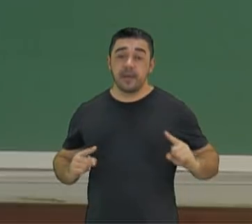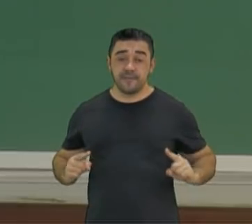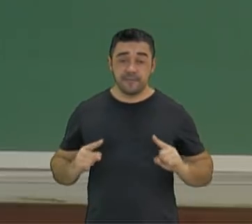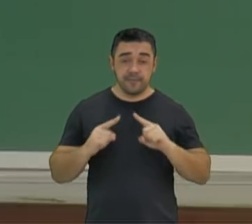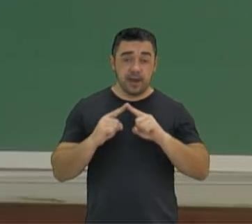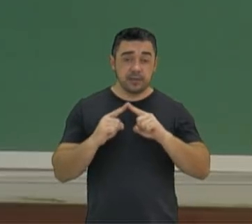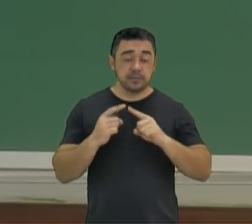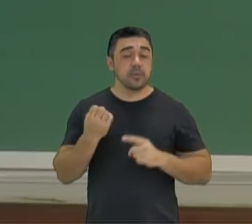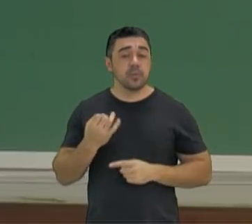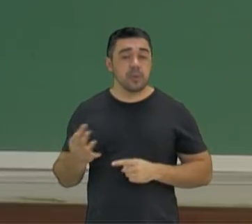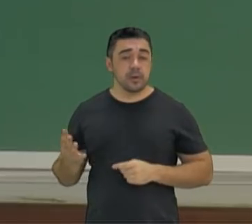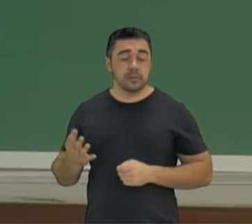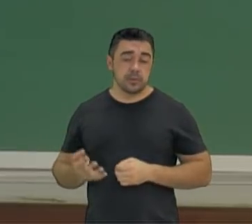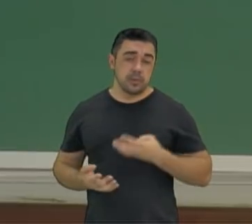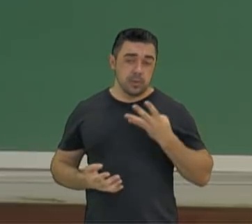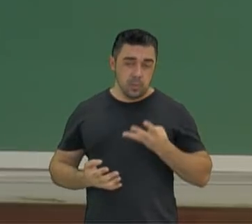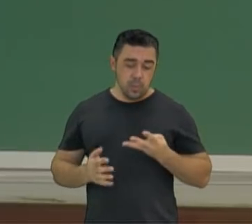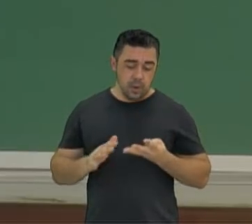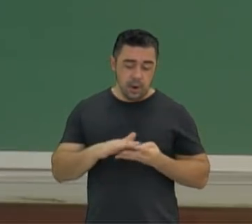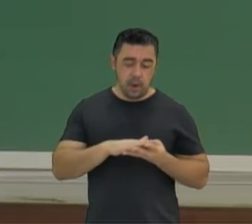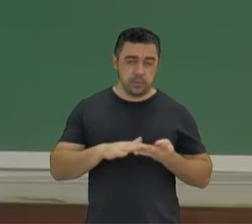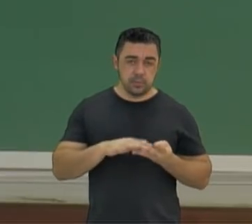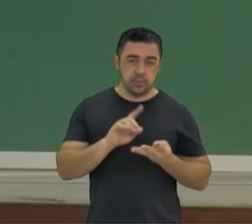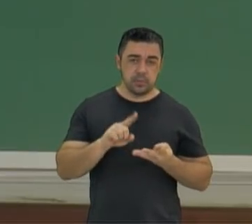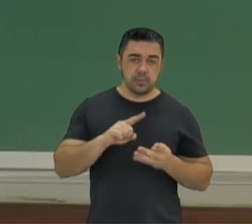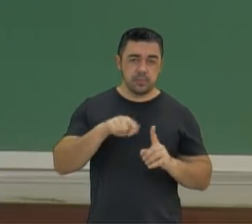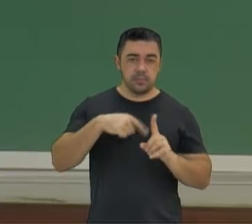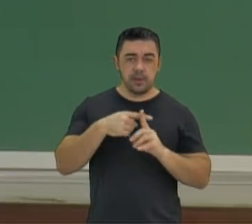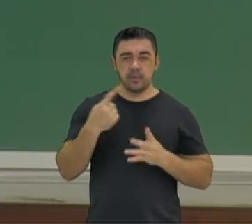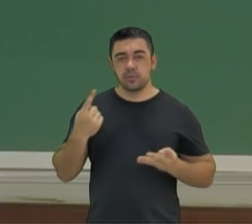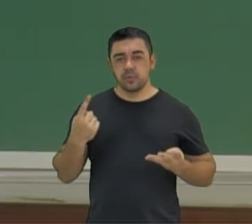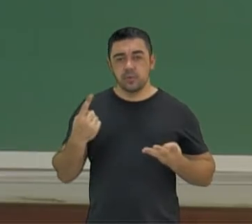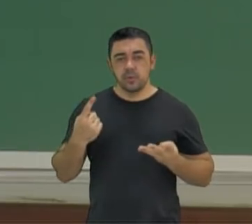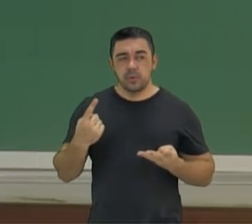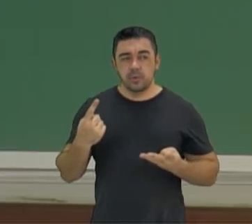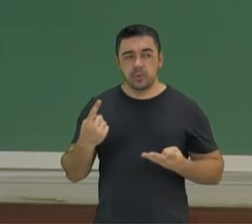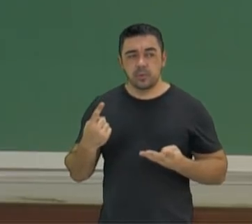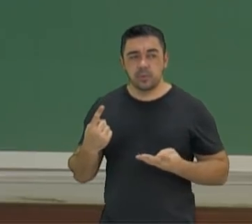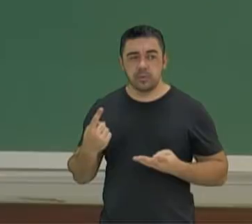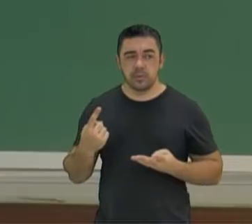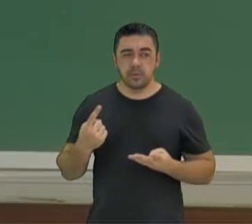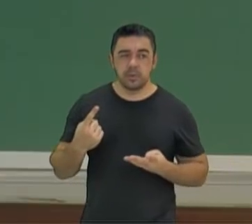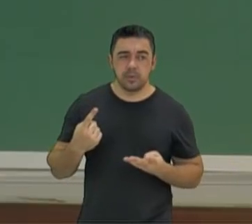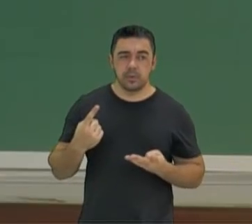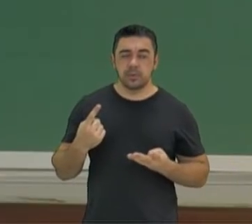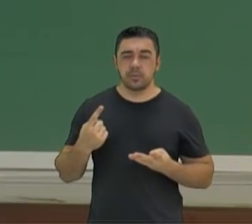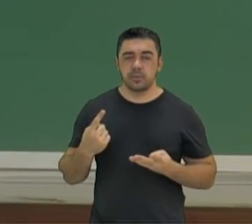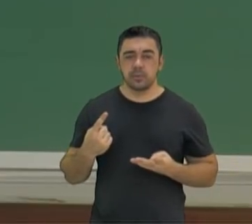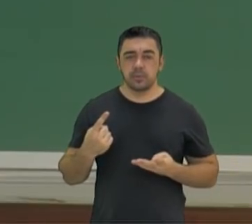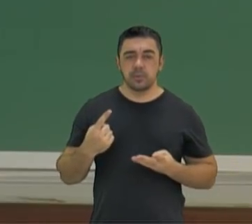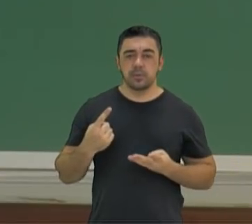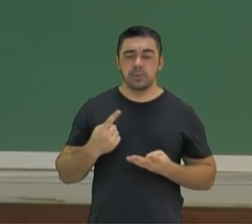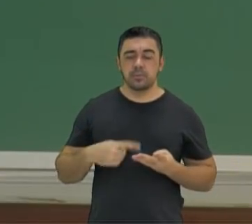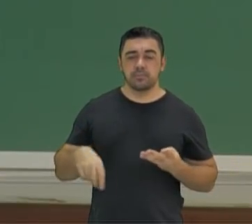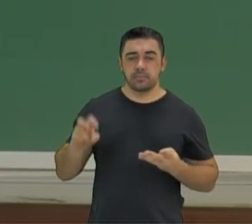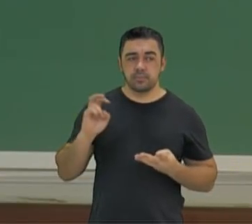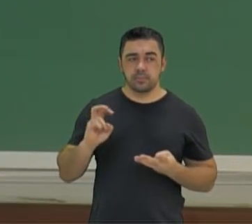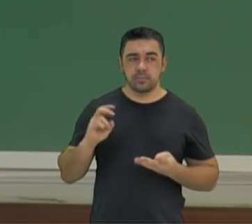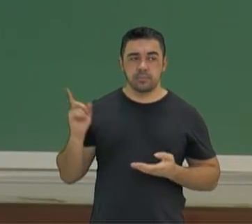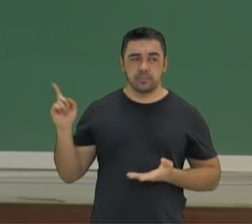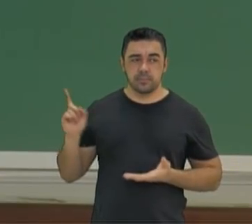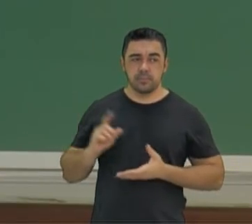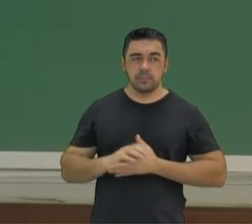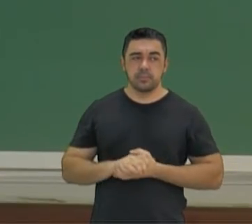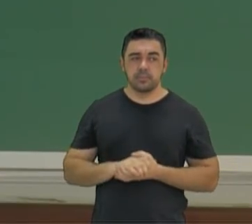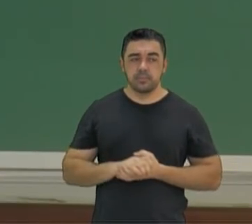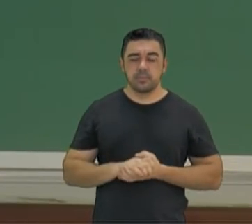só. Vértices, eu vou ter 1, 2, 3, 4 da base e